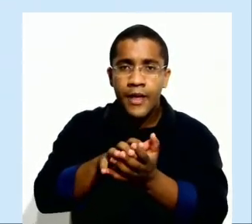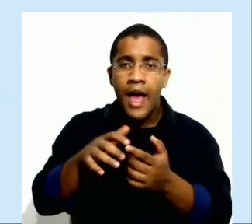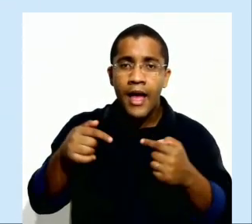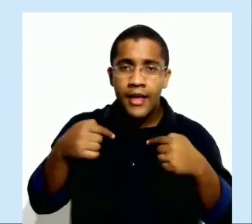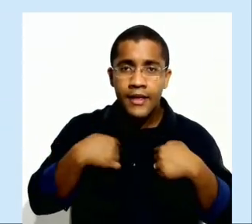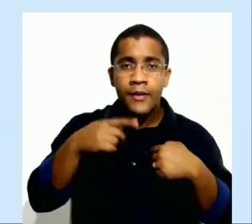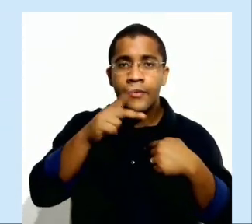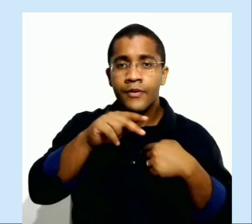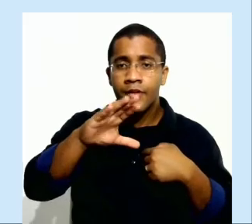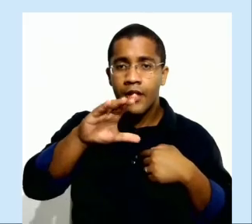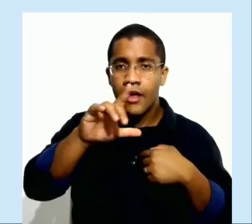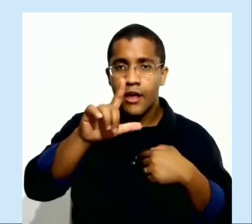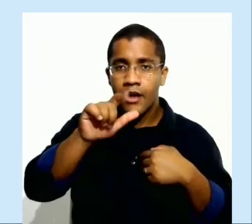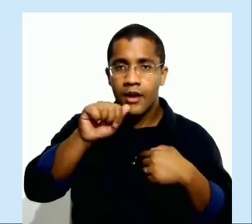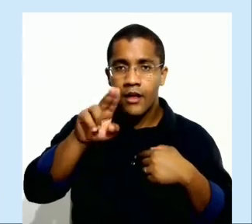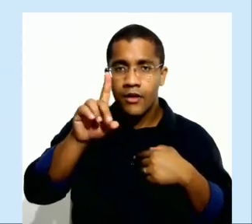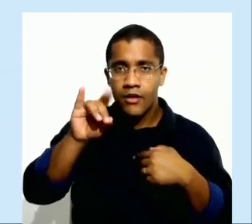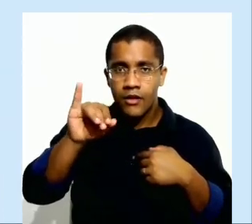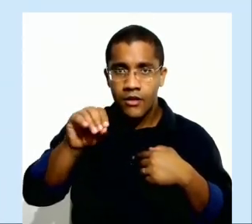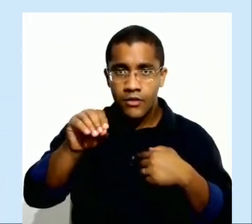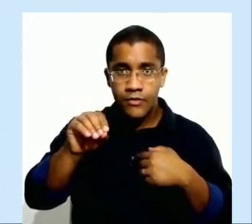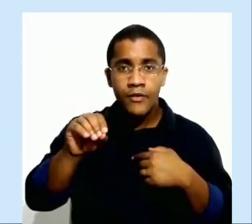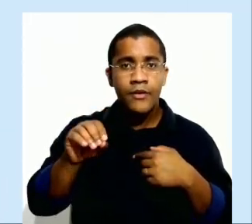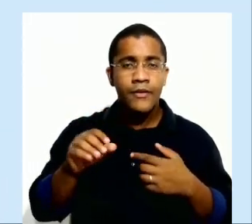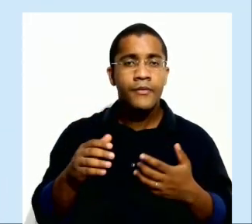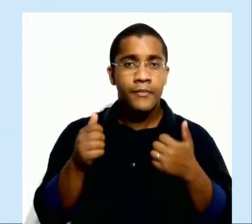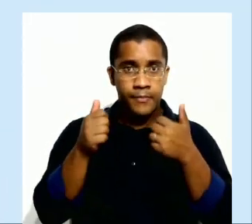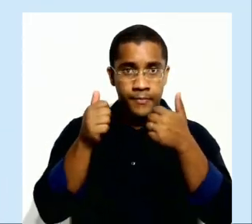Pernambuco. Aqui é o professor Cláudio Nascimento, o